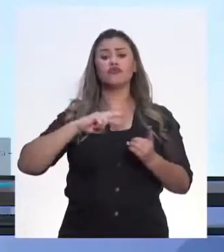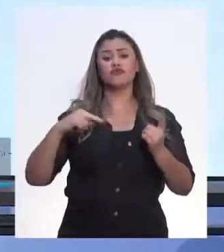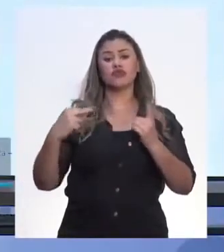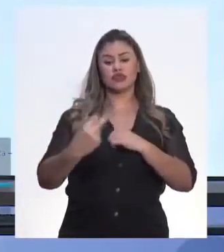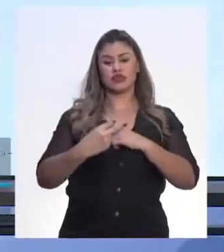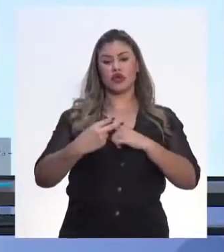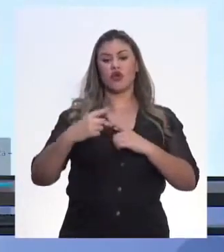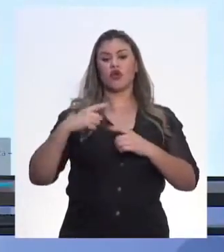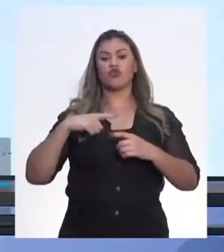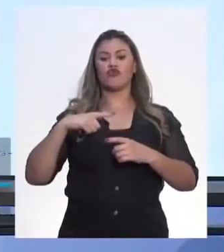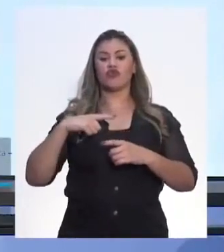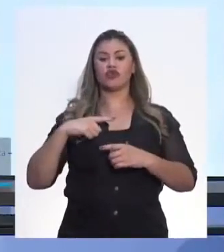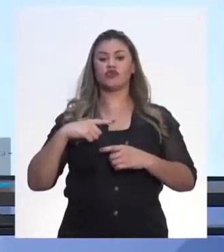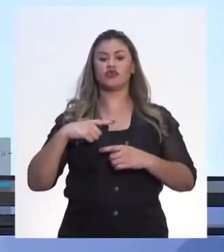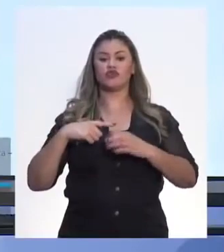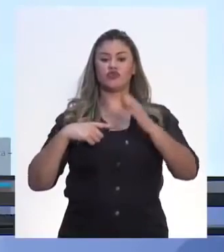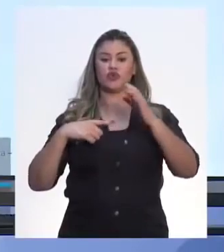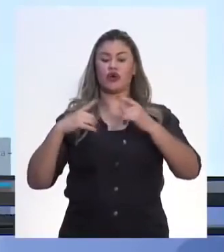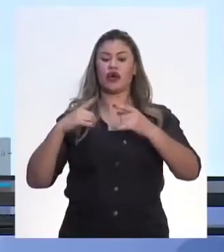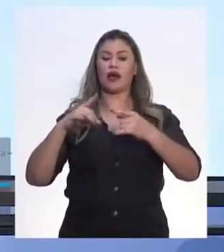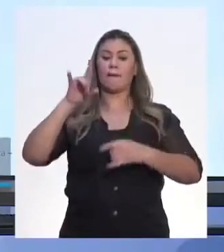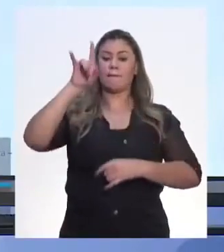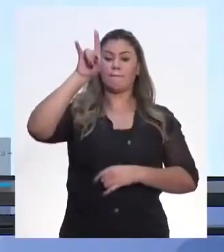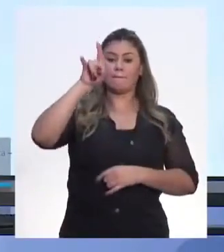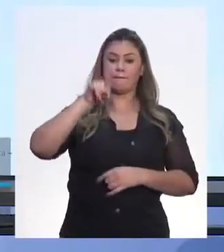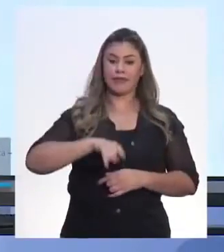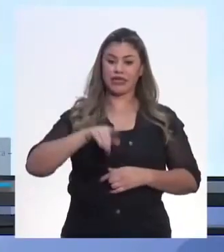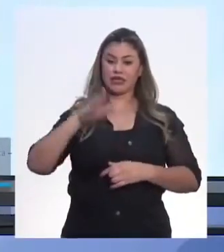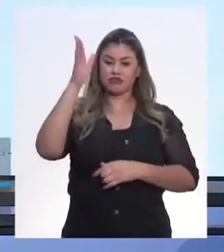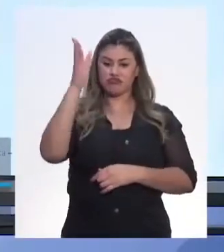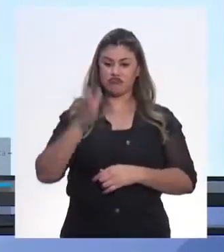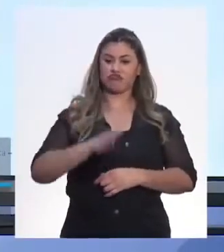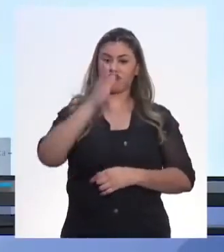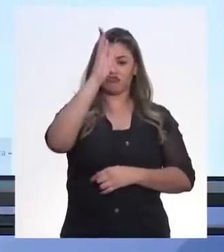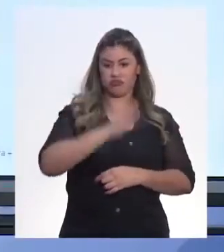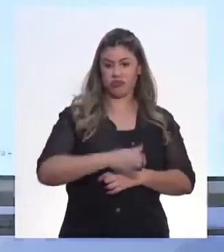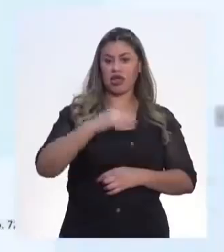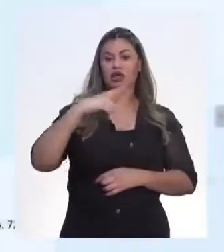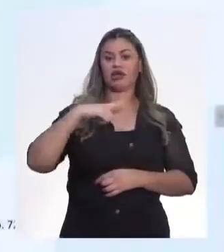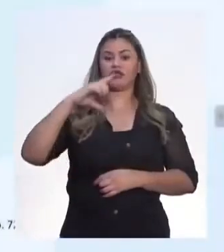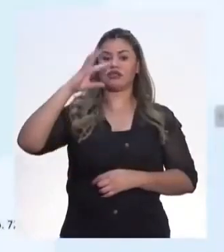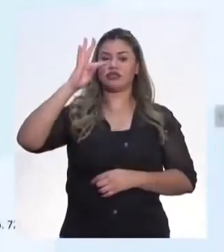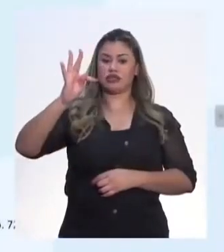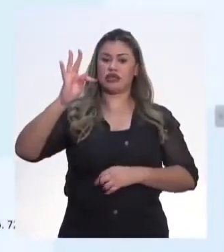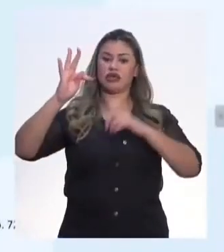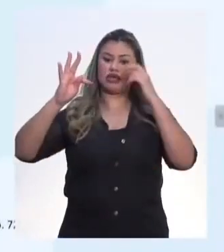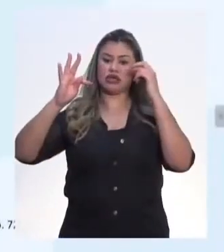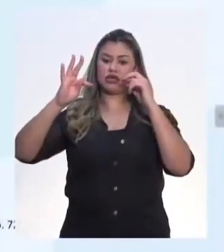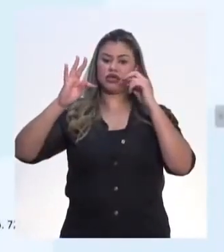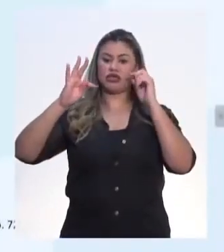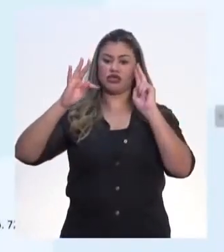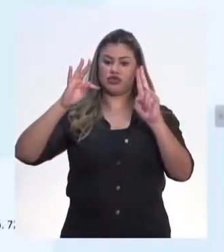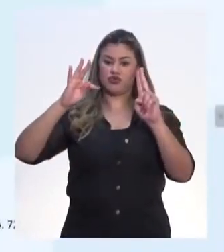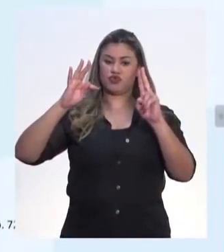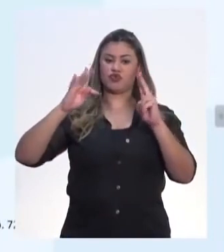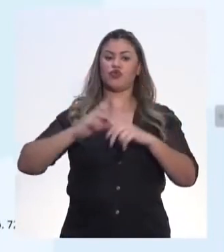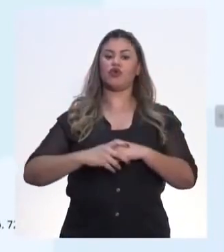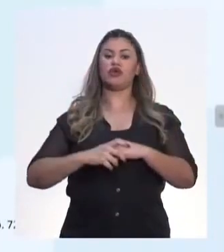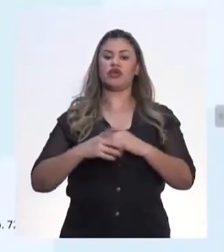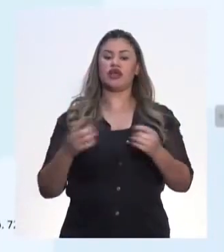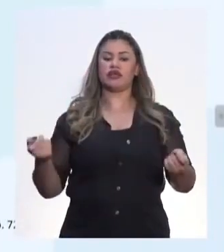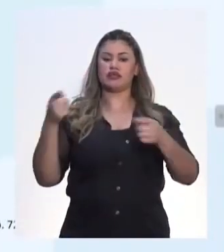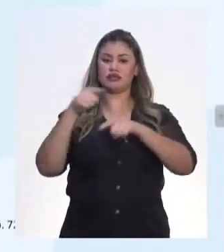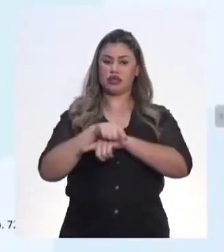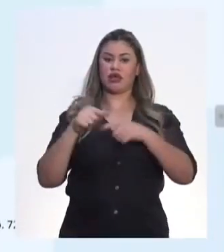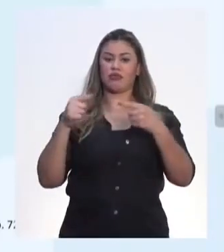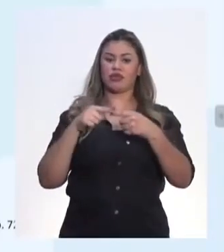a paralela T e U, né, Ale? Então, basicamente essa aqui seria a transversal, seria a reta S, olhando esses